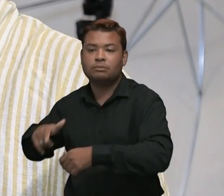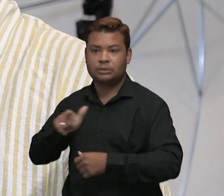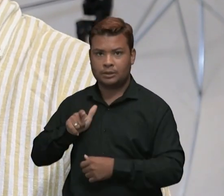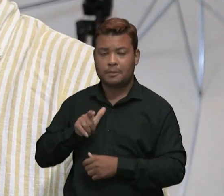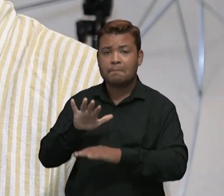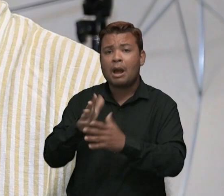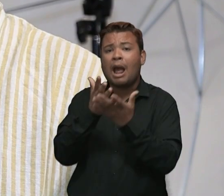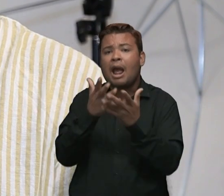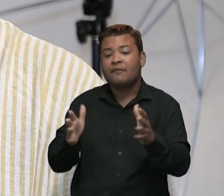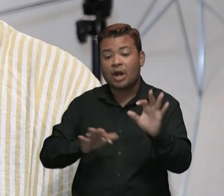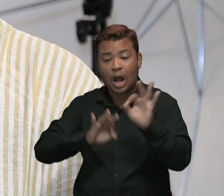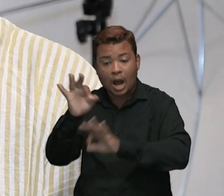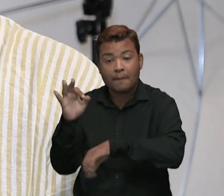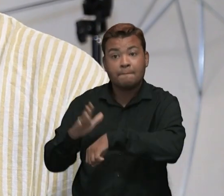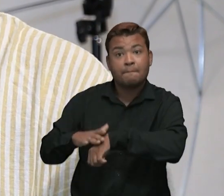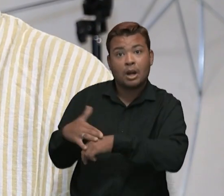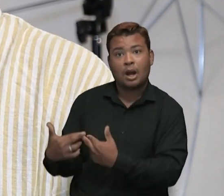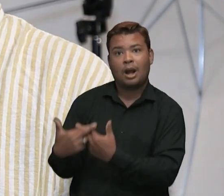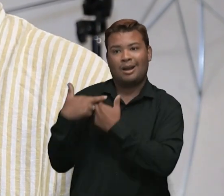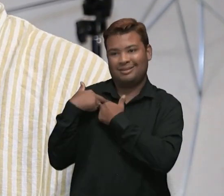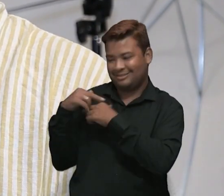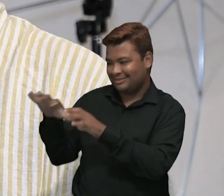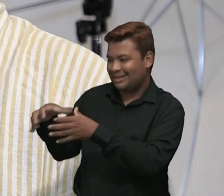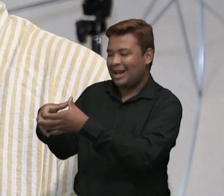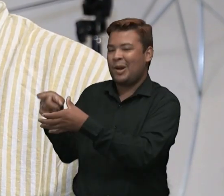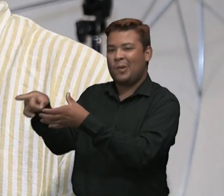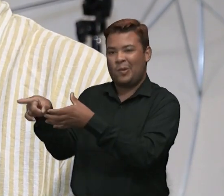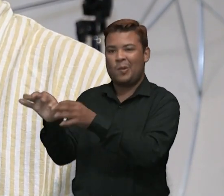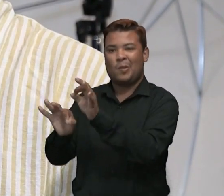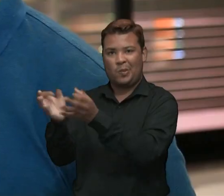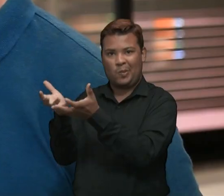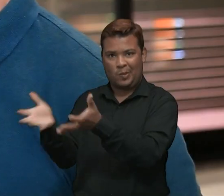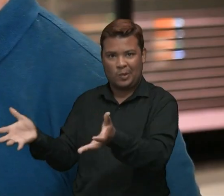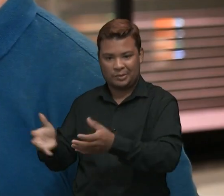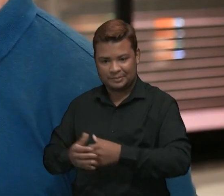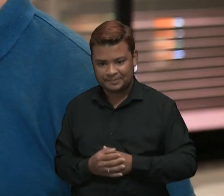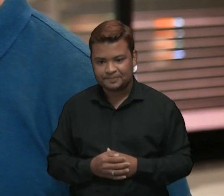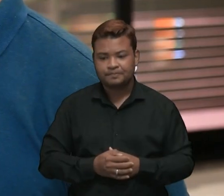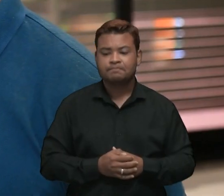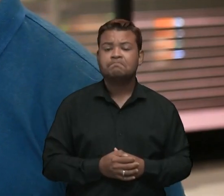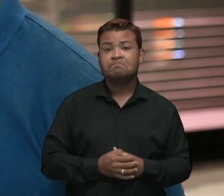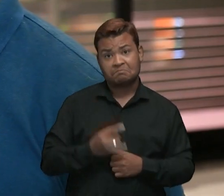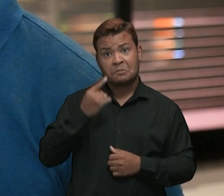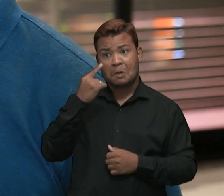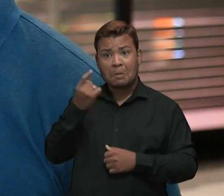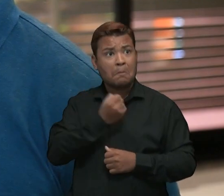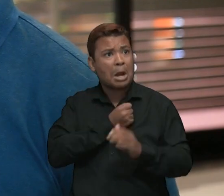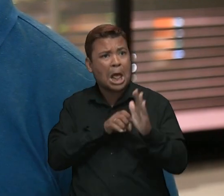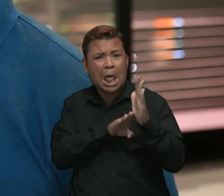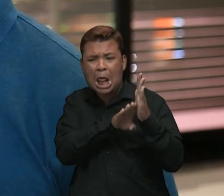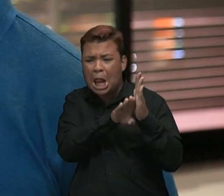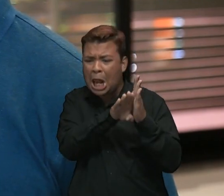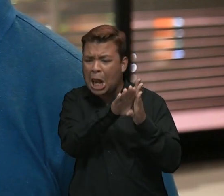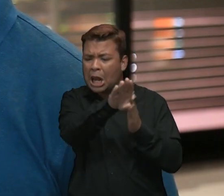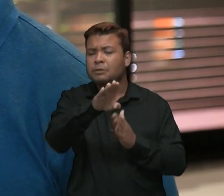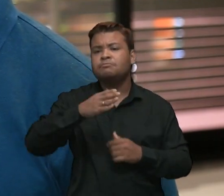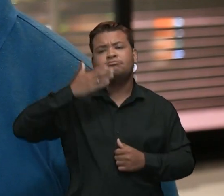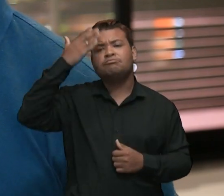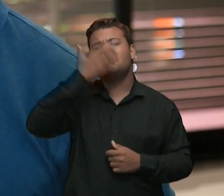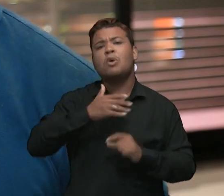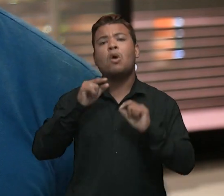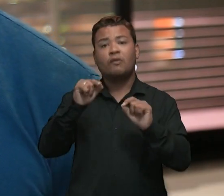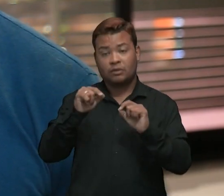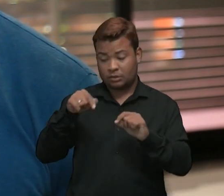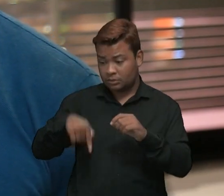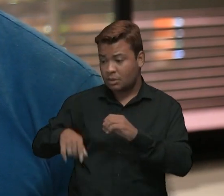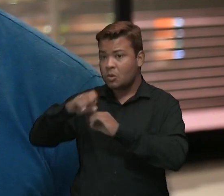evento ele é realizado através da sua própria gestão. Esse número tão expressivo representa que, além do presencial, além de